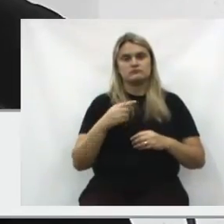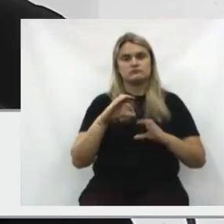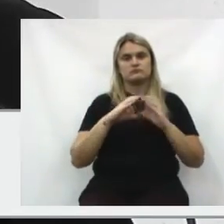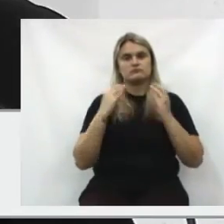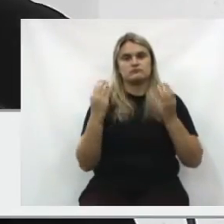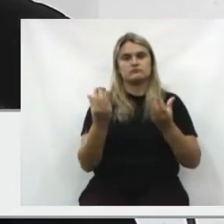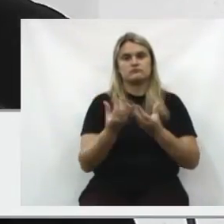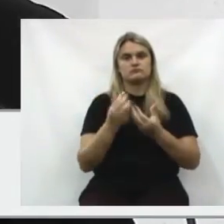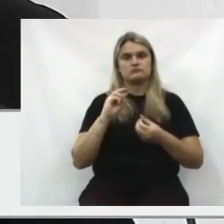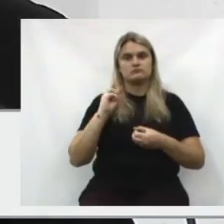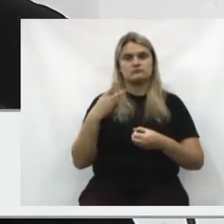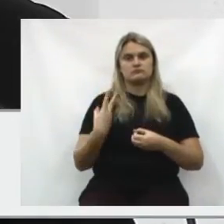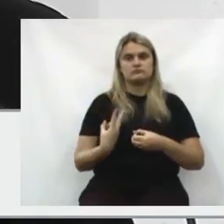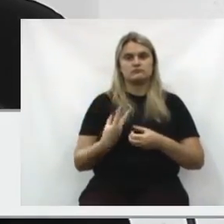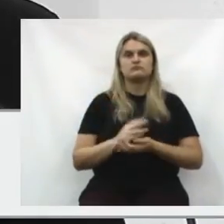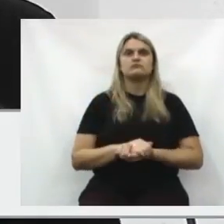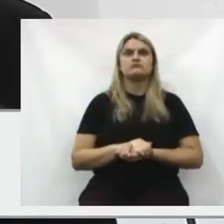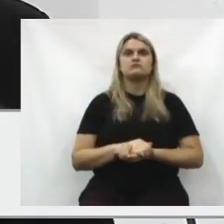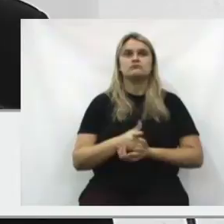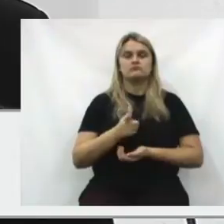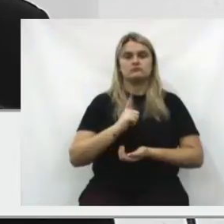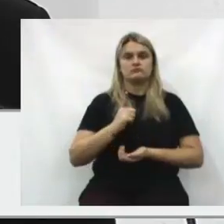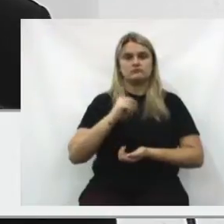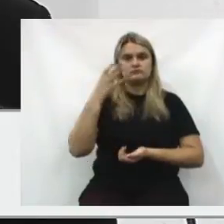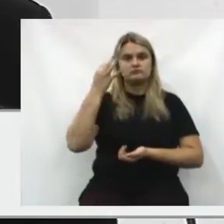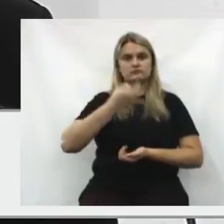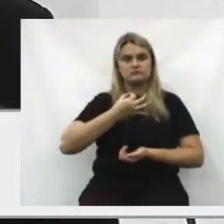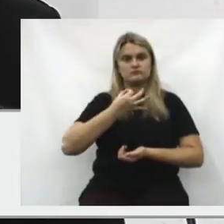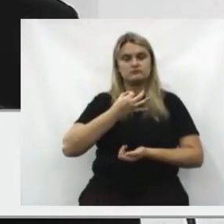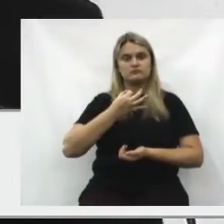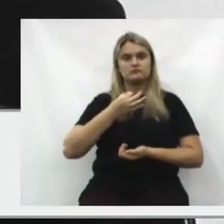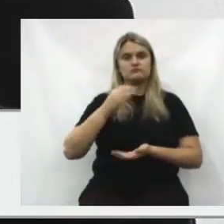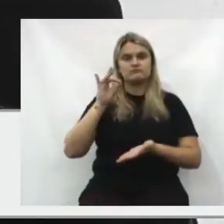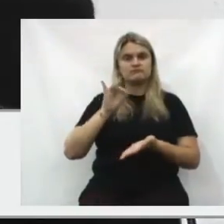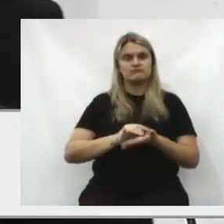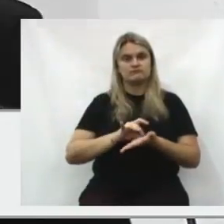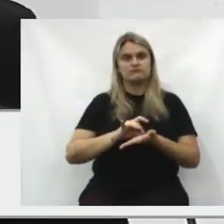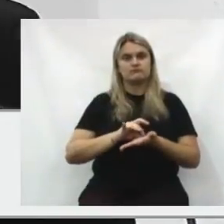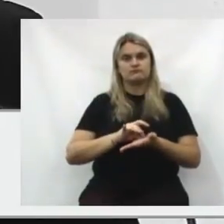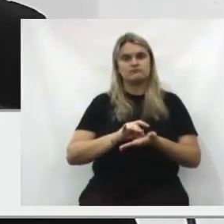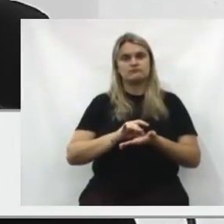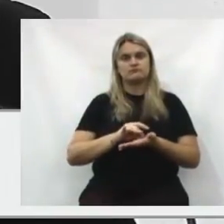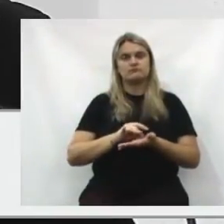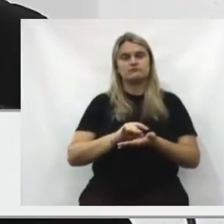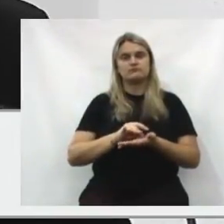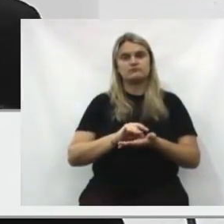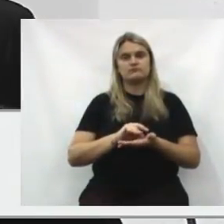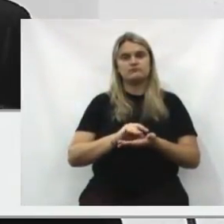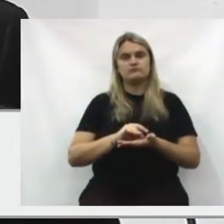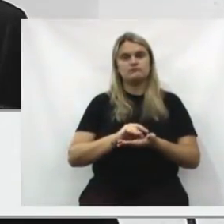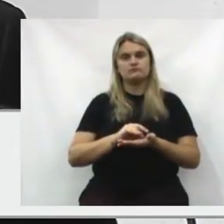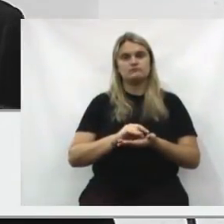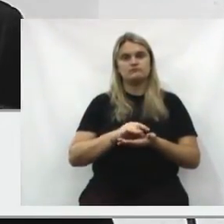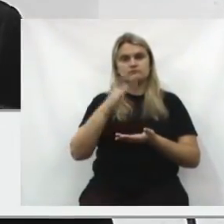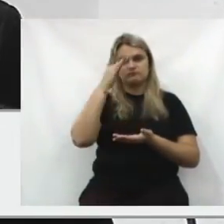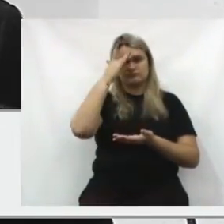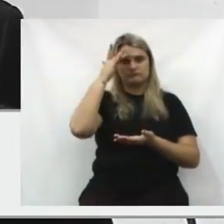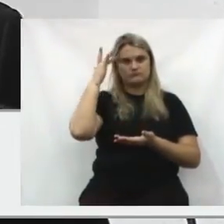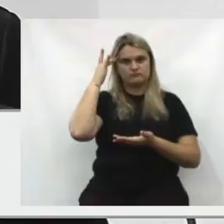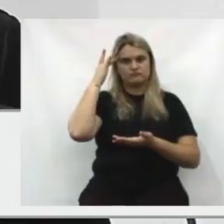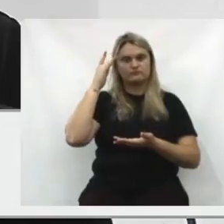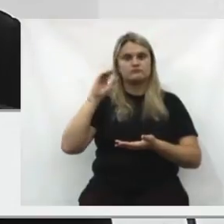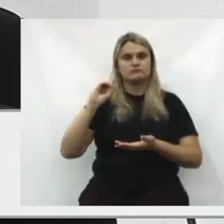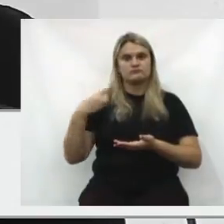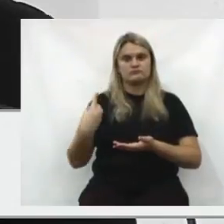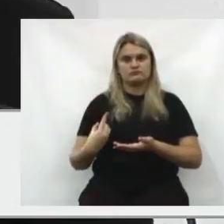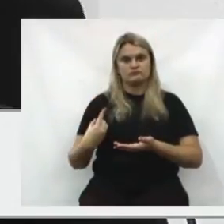a nossa Câmara de Vereadores. Eu tenho certeza que com a efetivação de